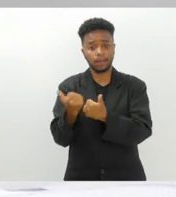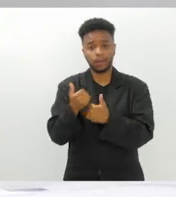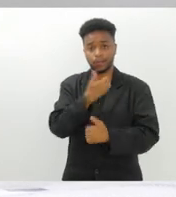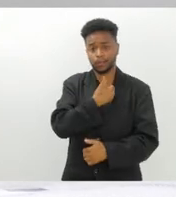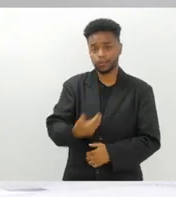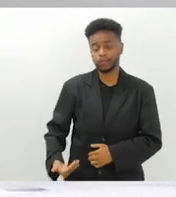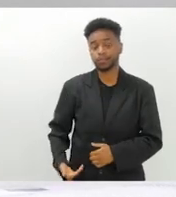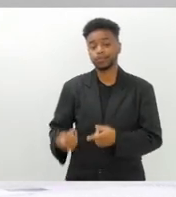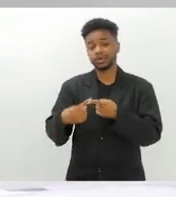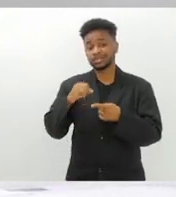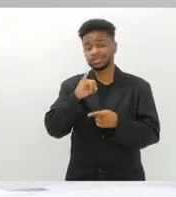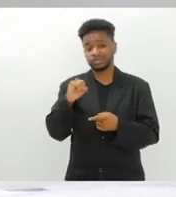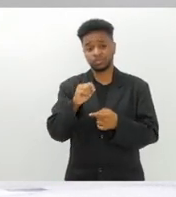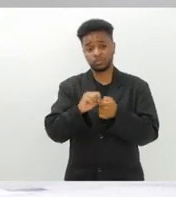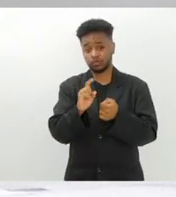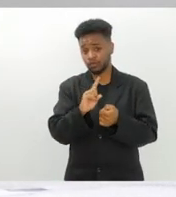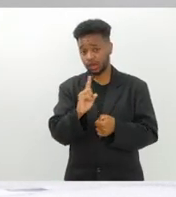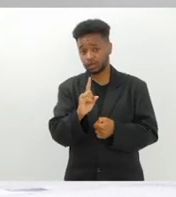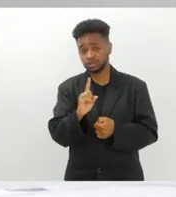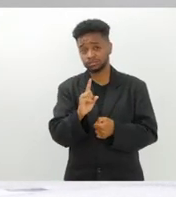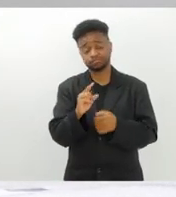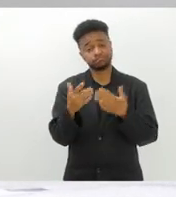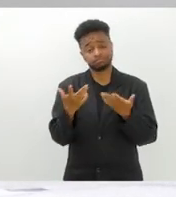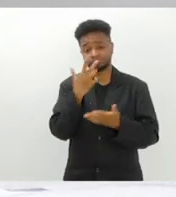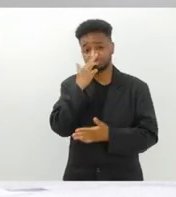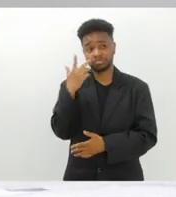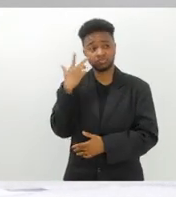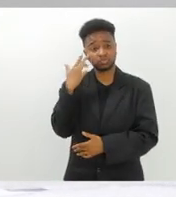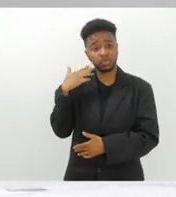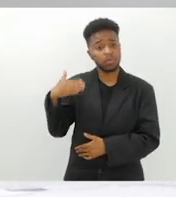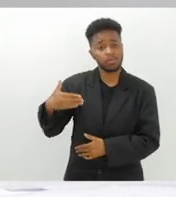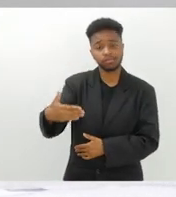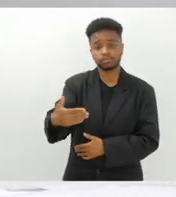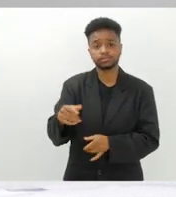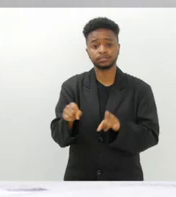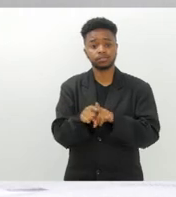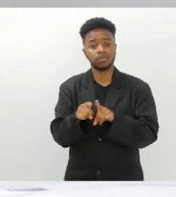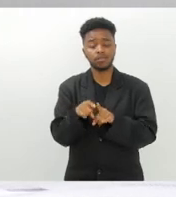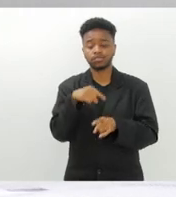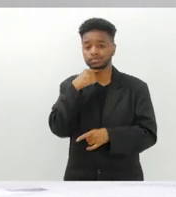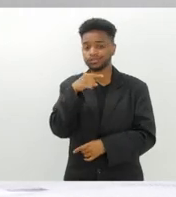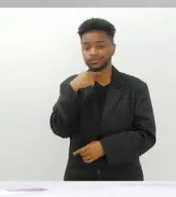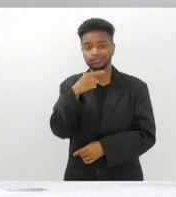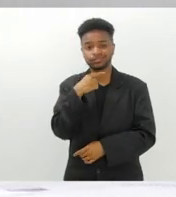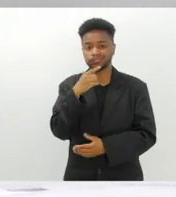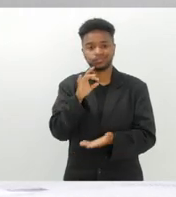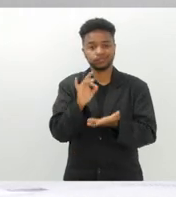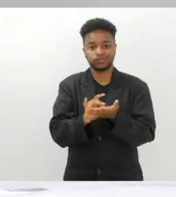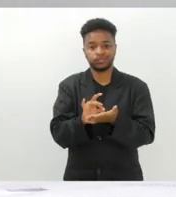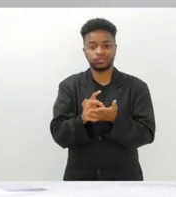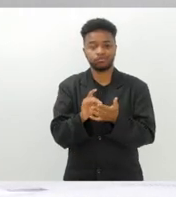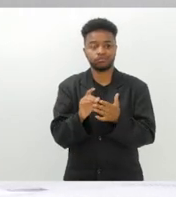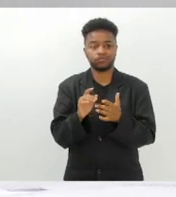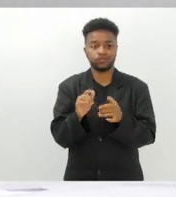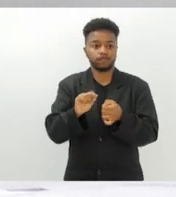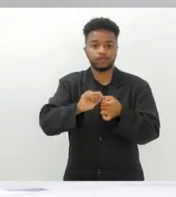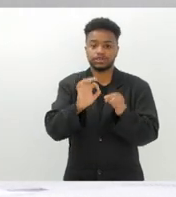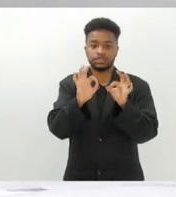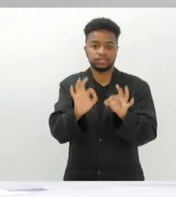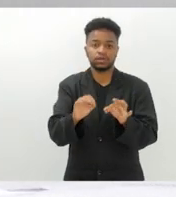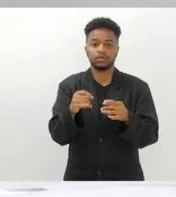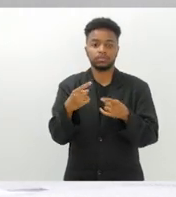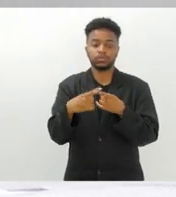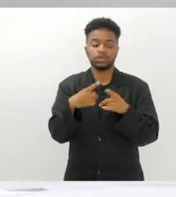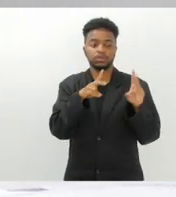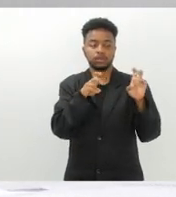você vai aparentemente normatizar e, na verdade, inviabilizar, que foi o tema que se levantou com muita